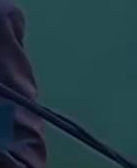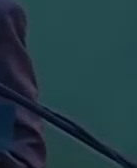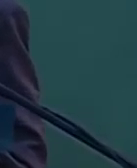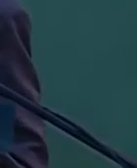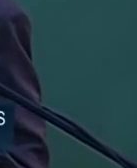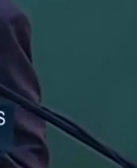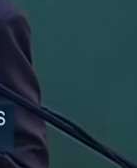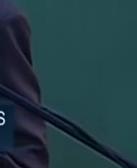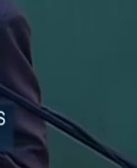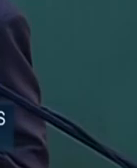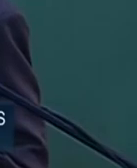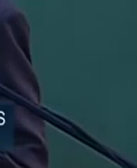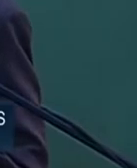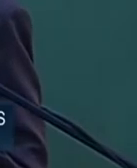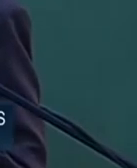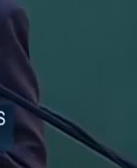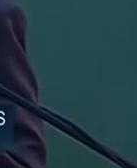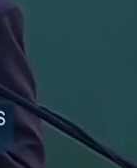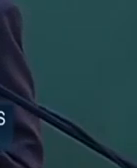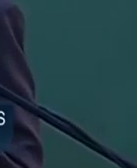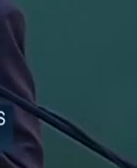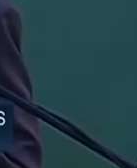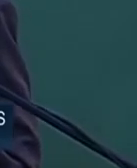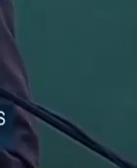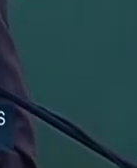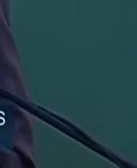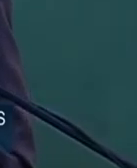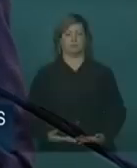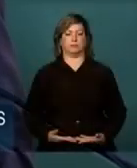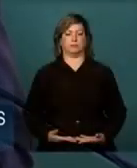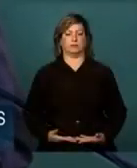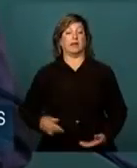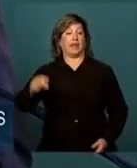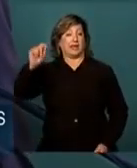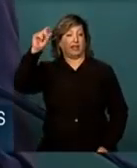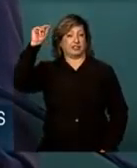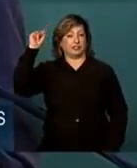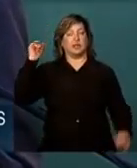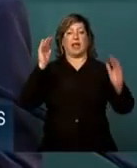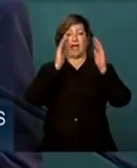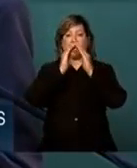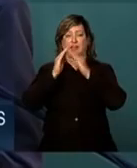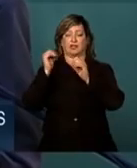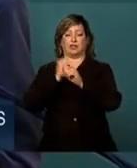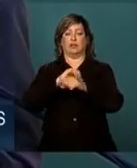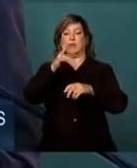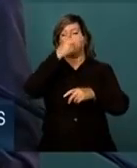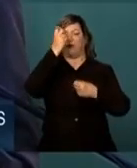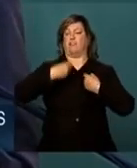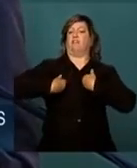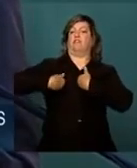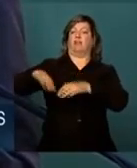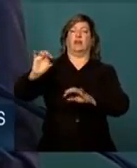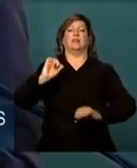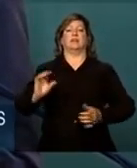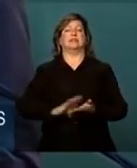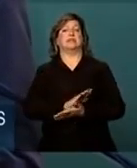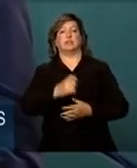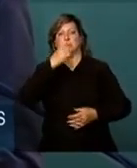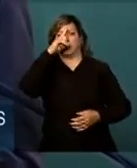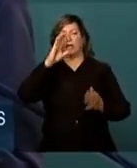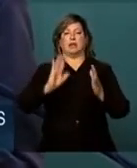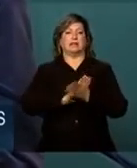ter um transporte de qualidade na porta, sem ter creche, sem ter escola, sem ter hospital, sem ter exatamente as